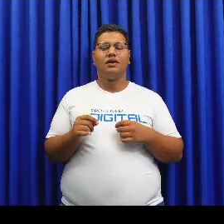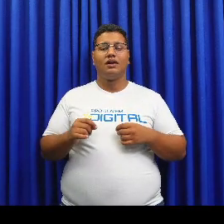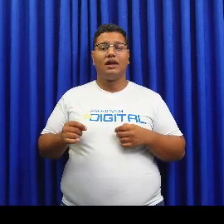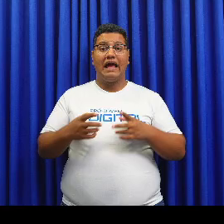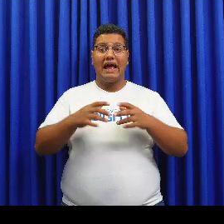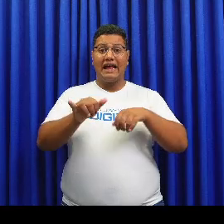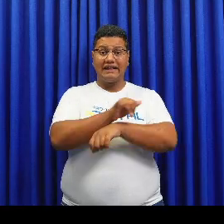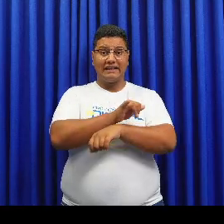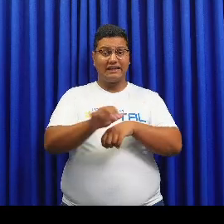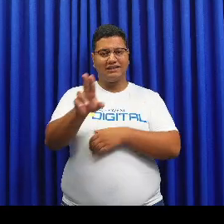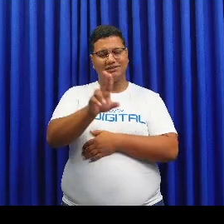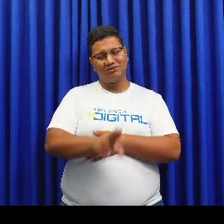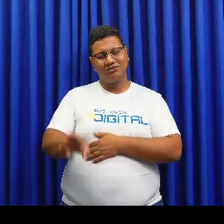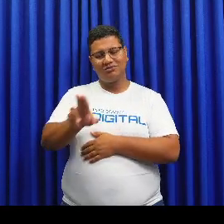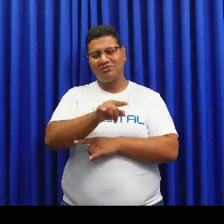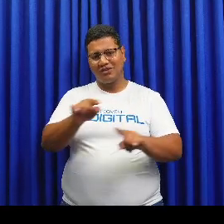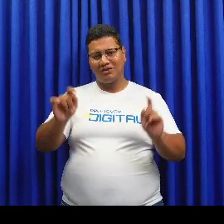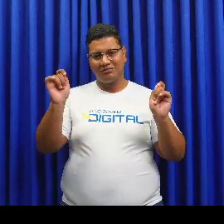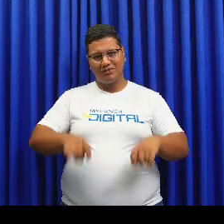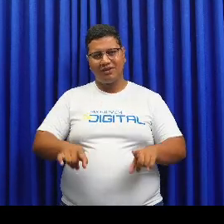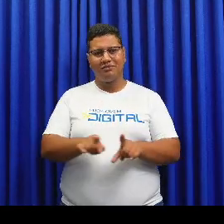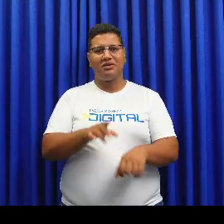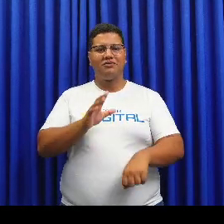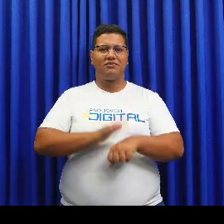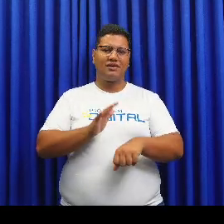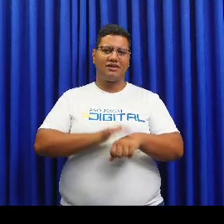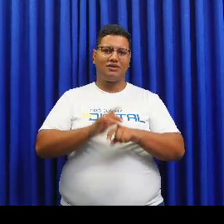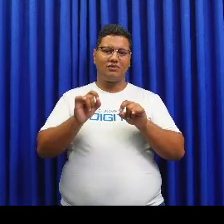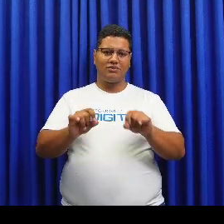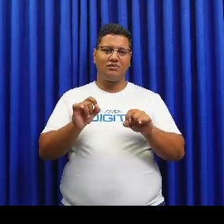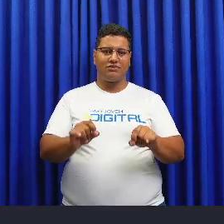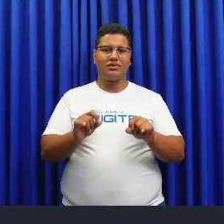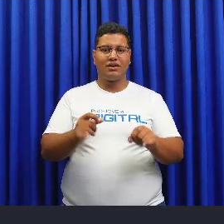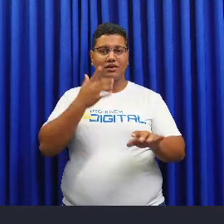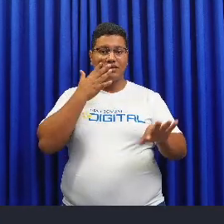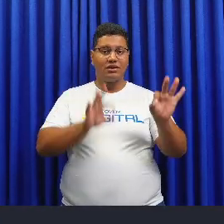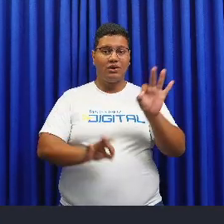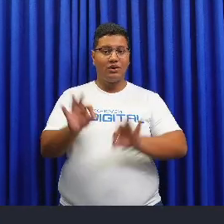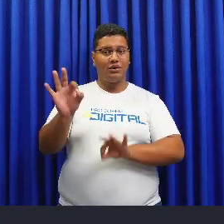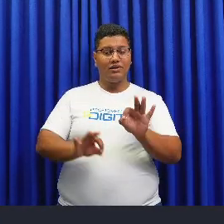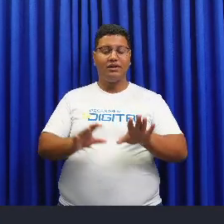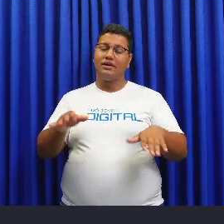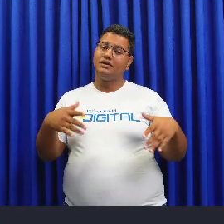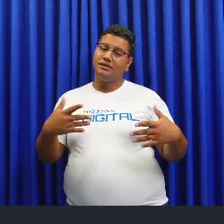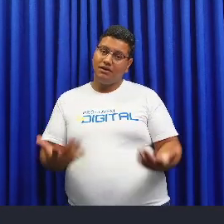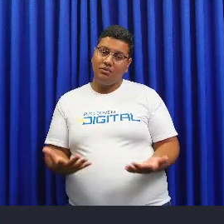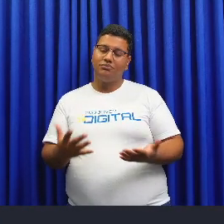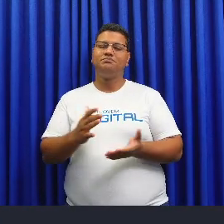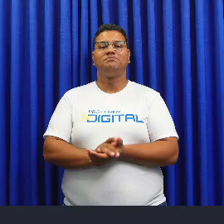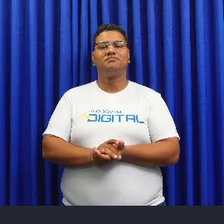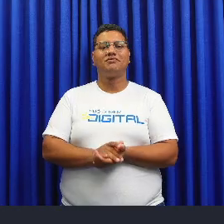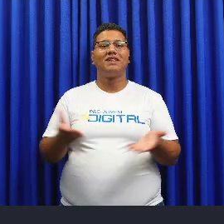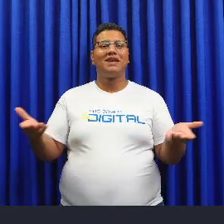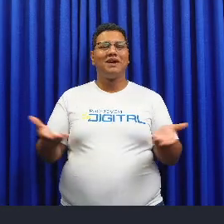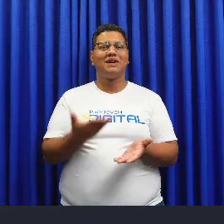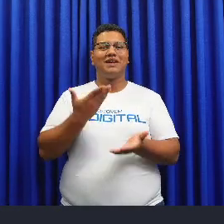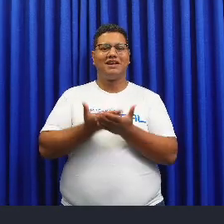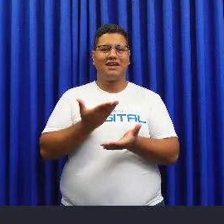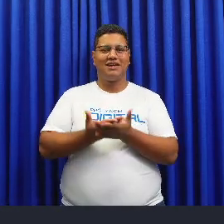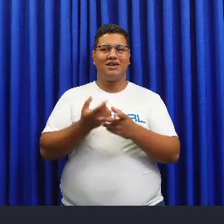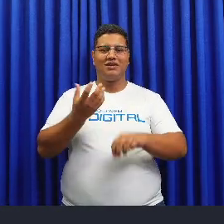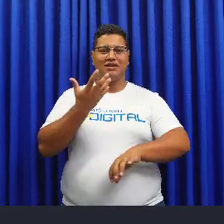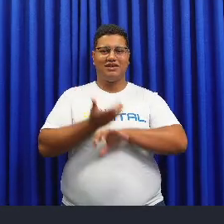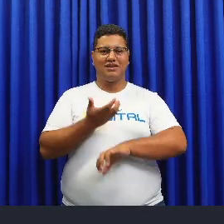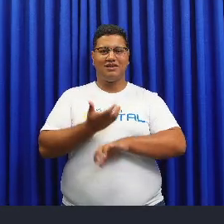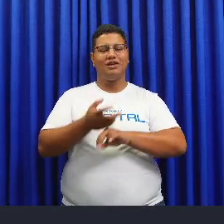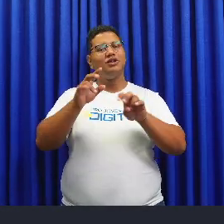ferramentas úteis para você justamente se organizar. Então, a aula de hoje, o módulo é